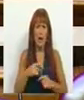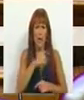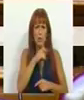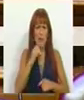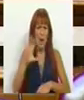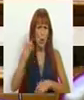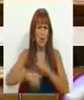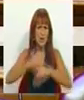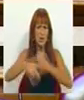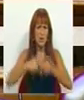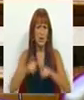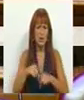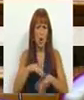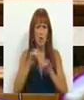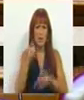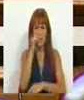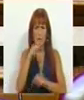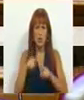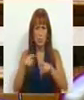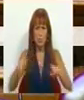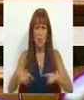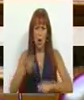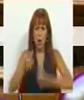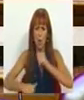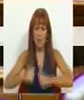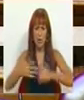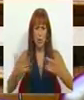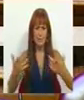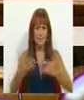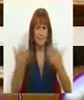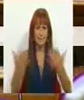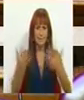prometido acontecer com a utilização do Hospital de Santarém pelo Bloco Operatório